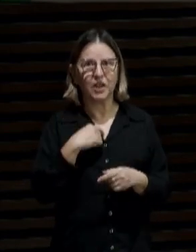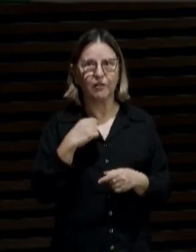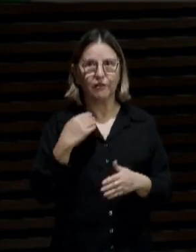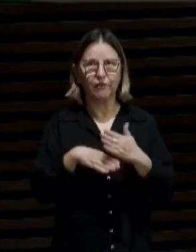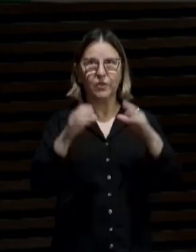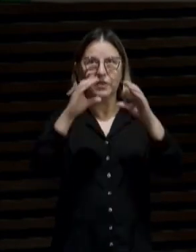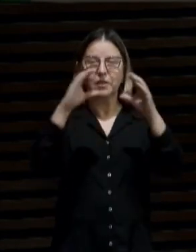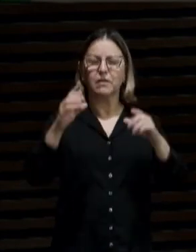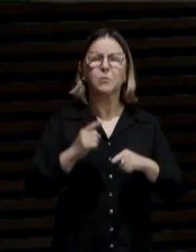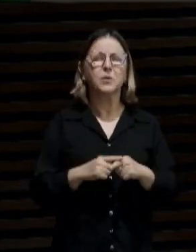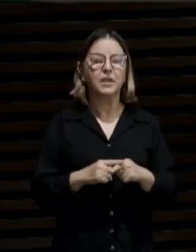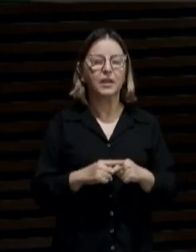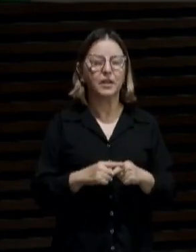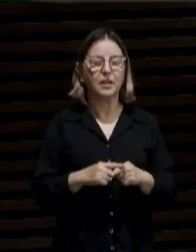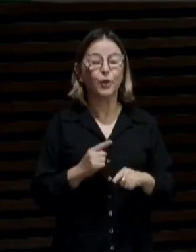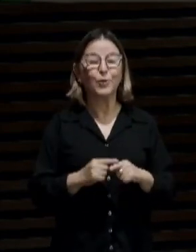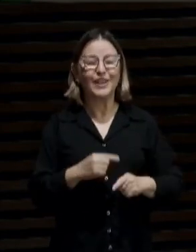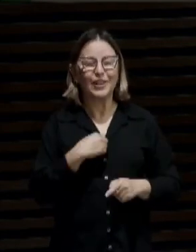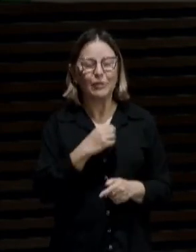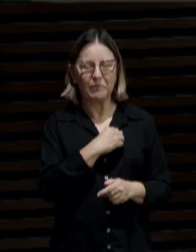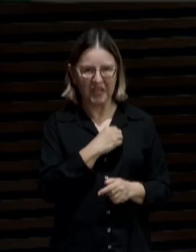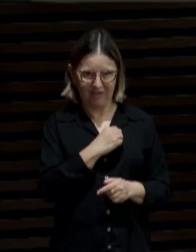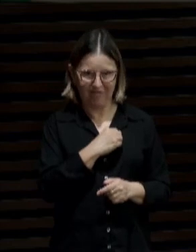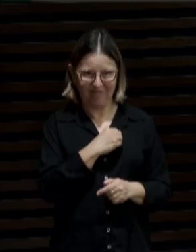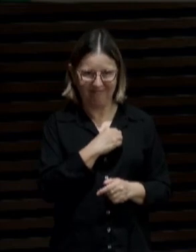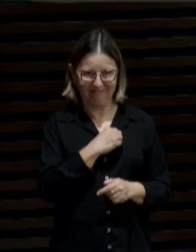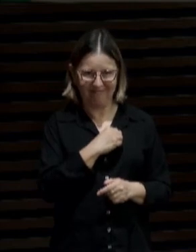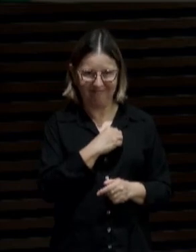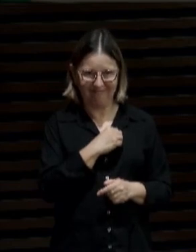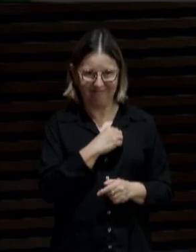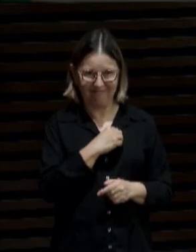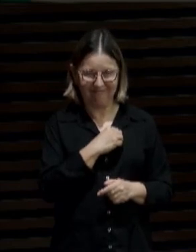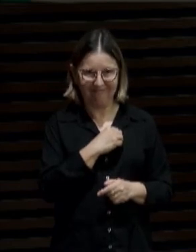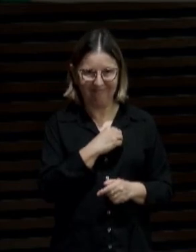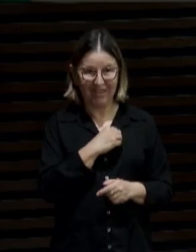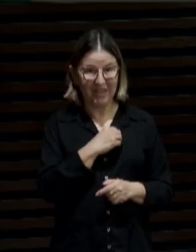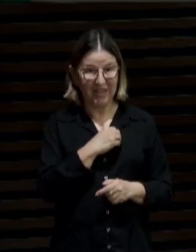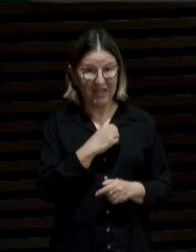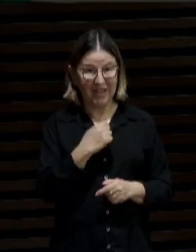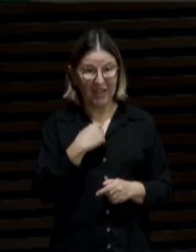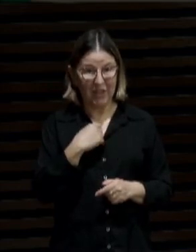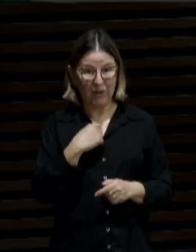Porque eu não mereço. Tudo que eu fiz na minha vida foi acumular a ira de Deus para cima de mim.